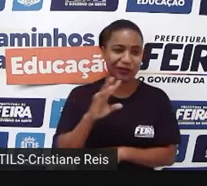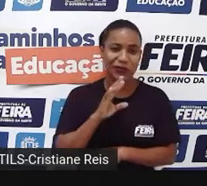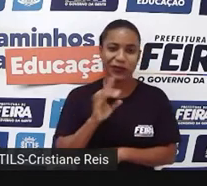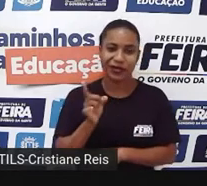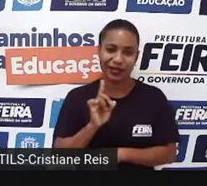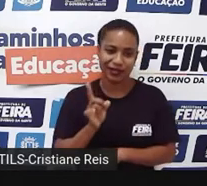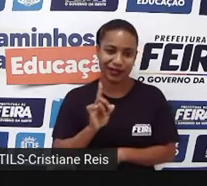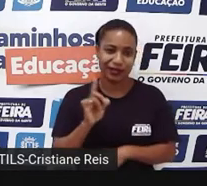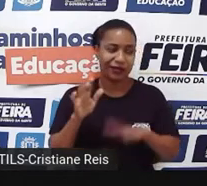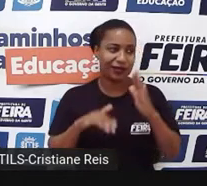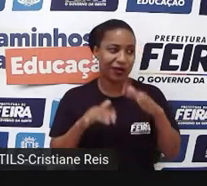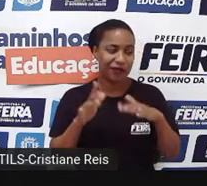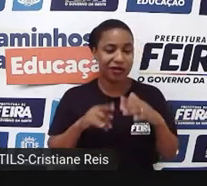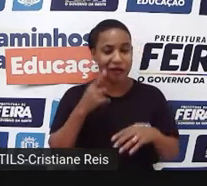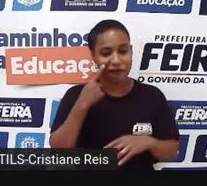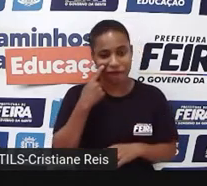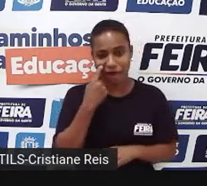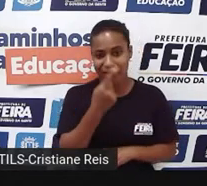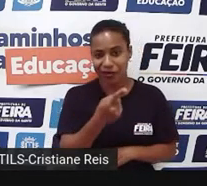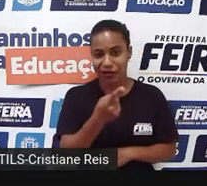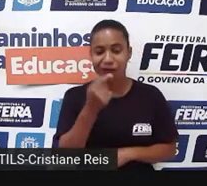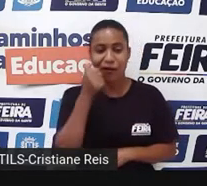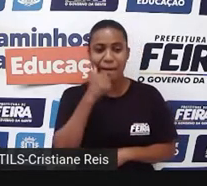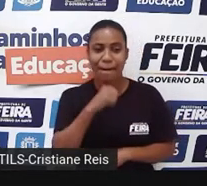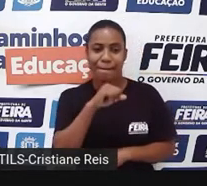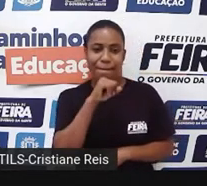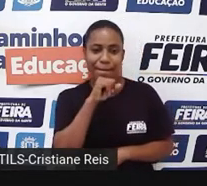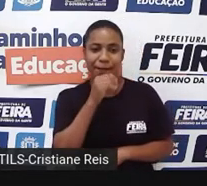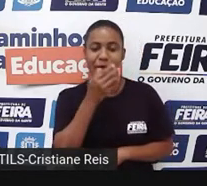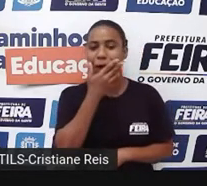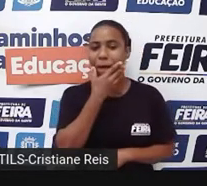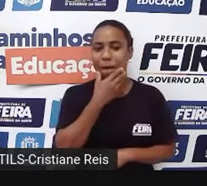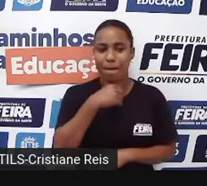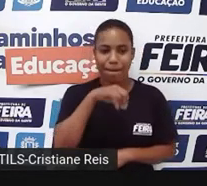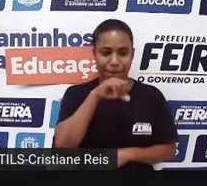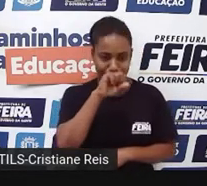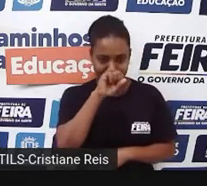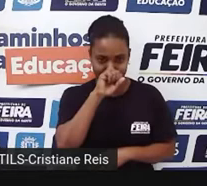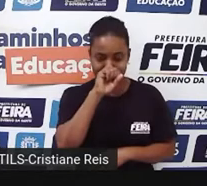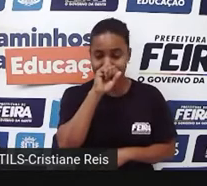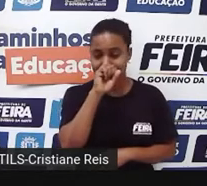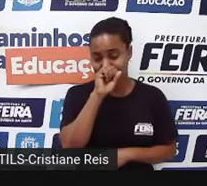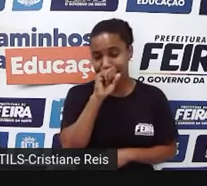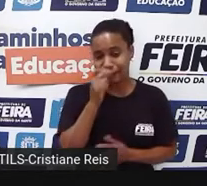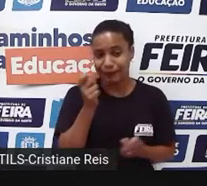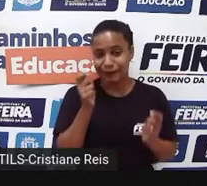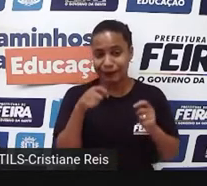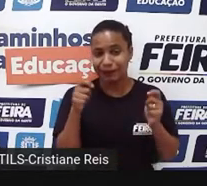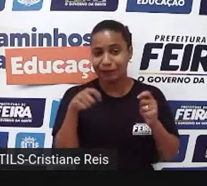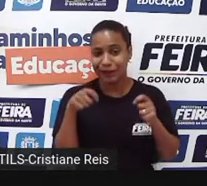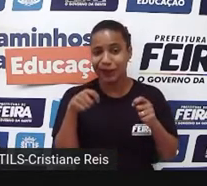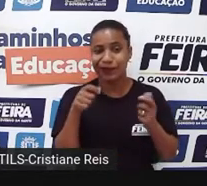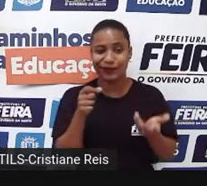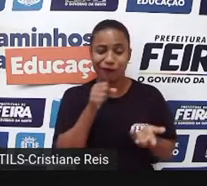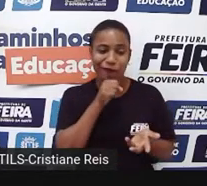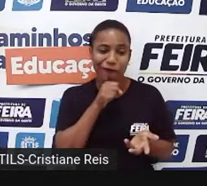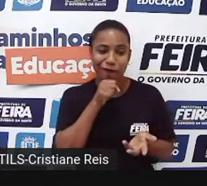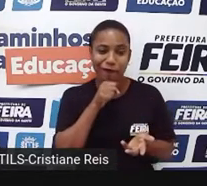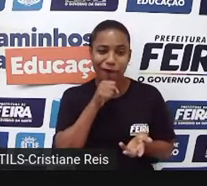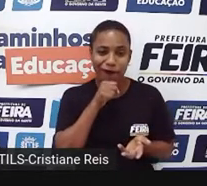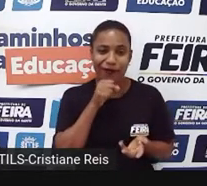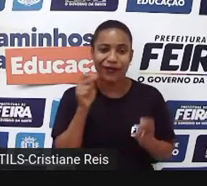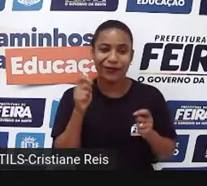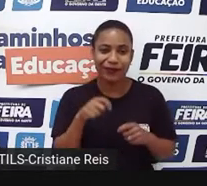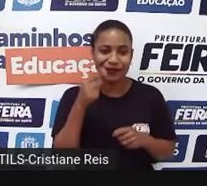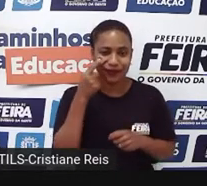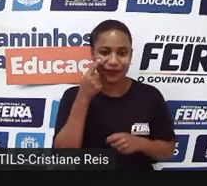porque os pais de vocês ou os avós, às vezes, guardam essas relíquias, né? Eu não estou espelhando para